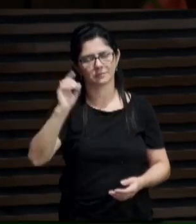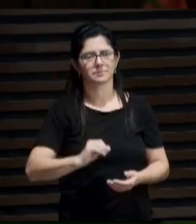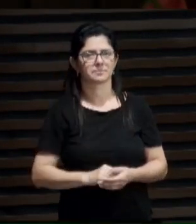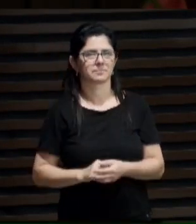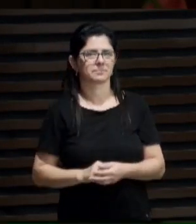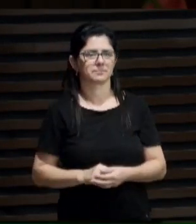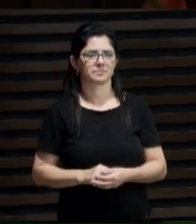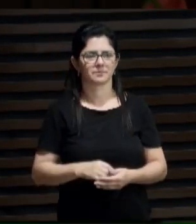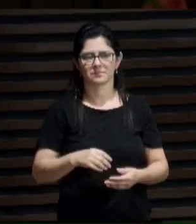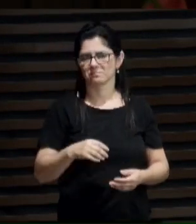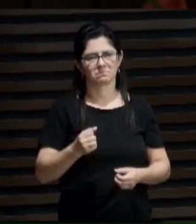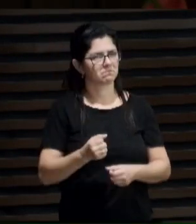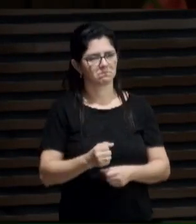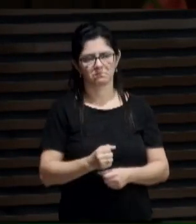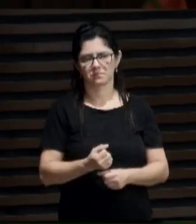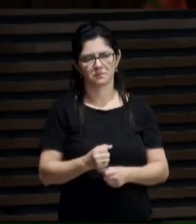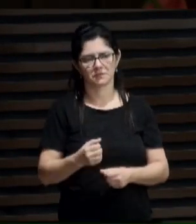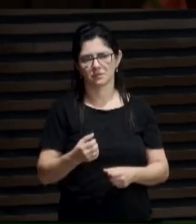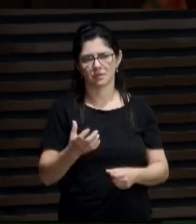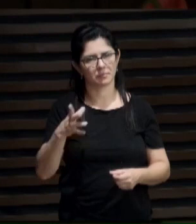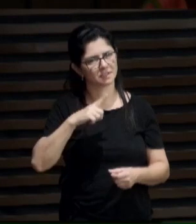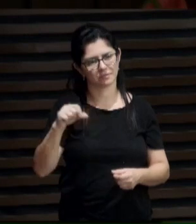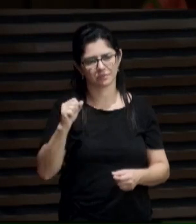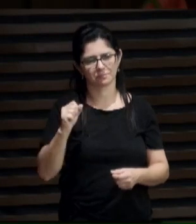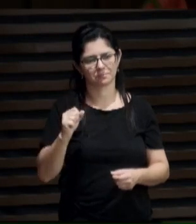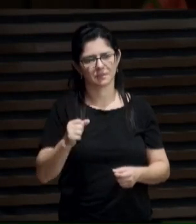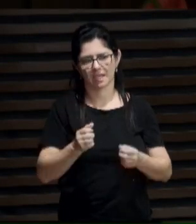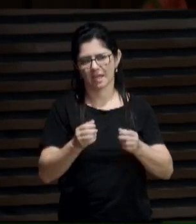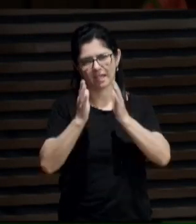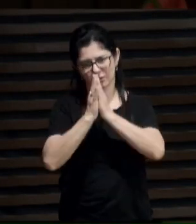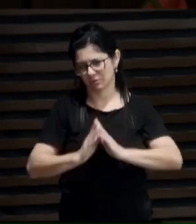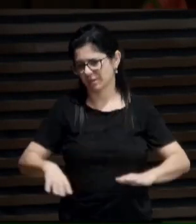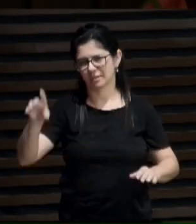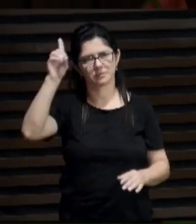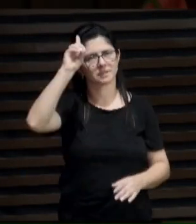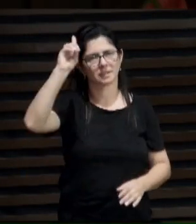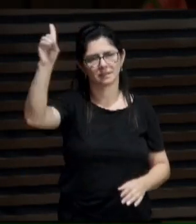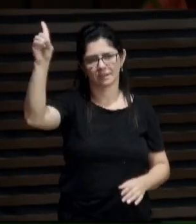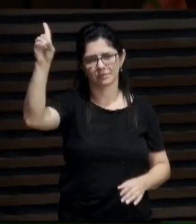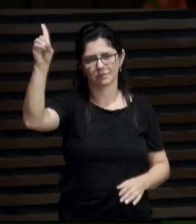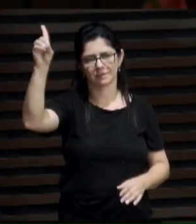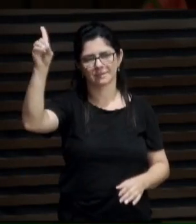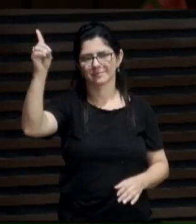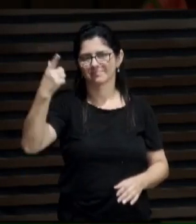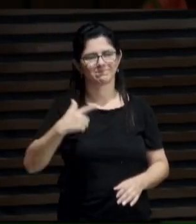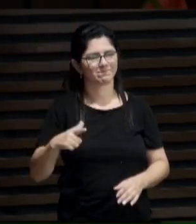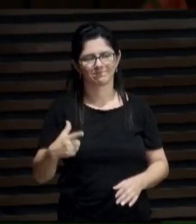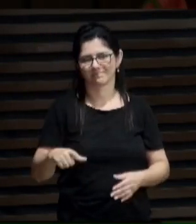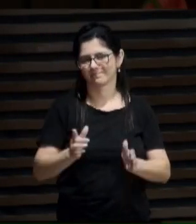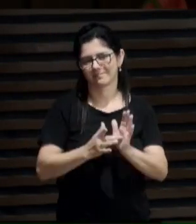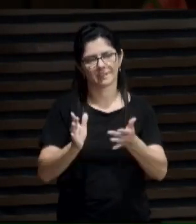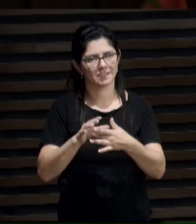é possível adorarmos a Deus à parte de Jesus Cristo, pois